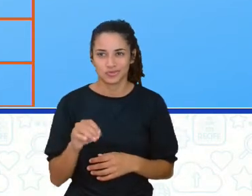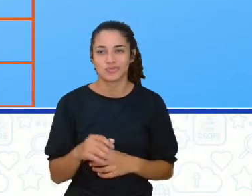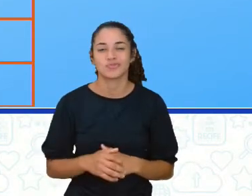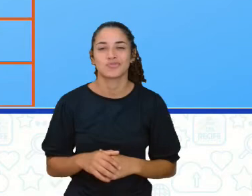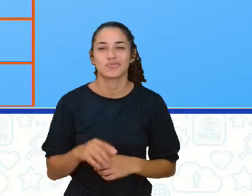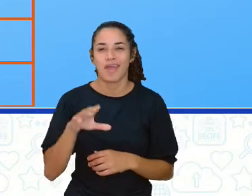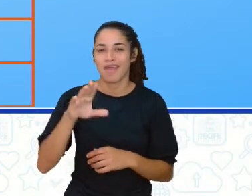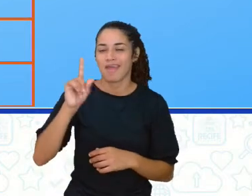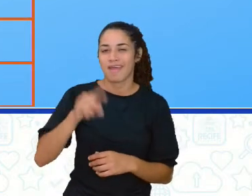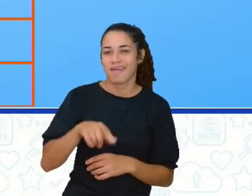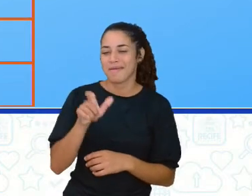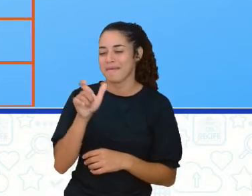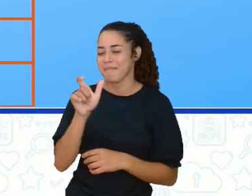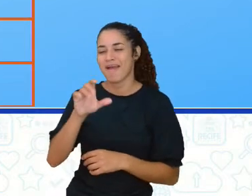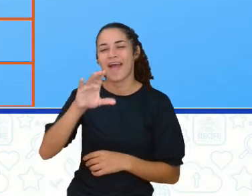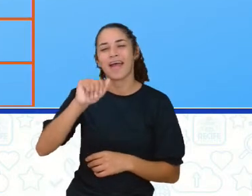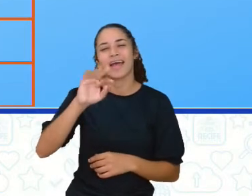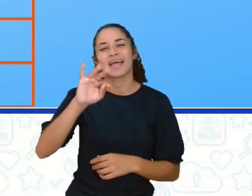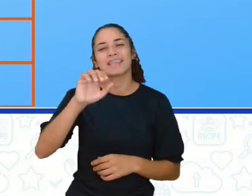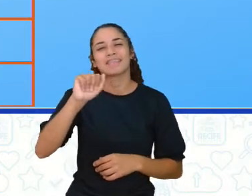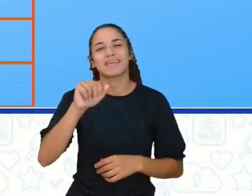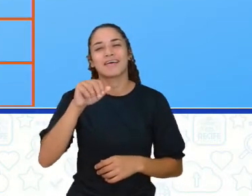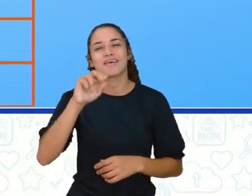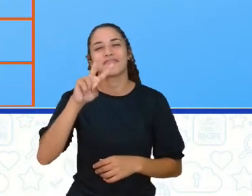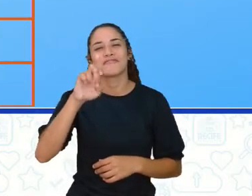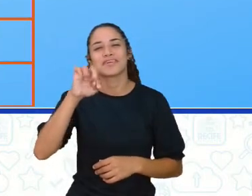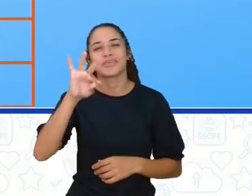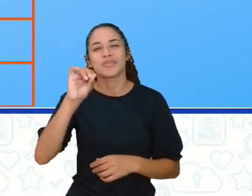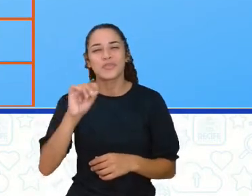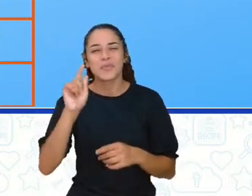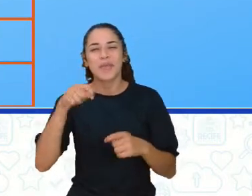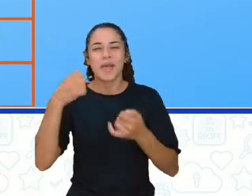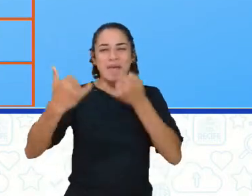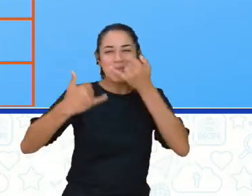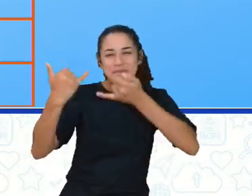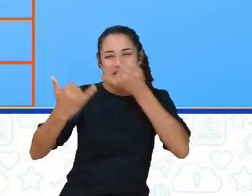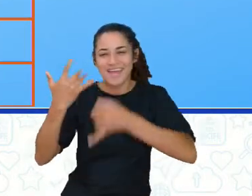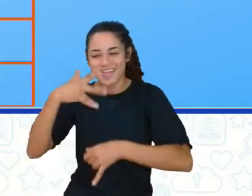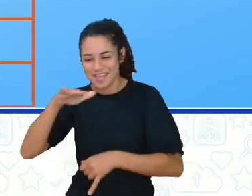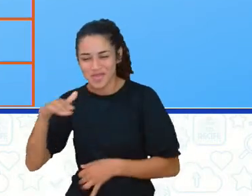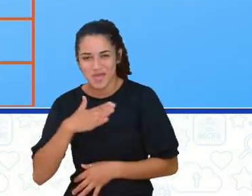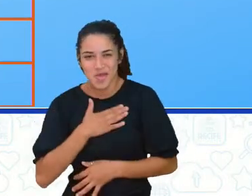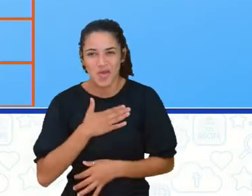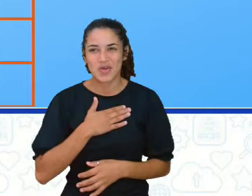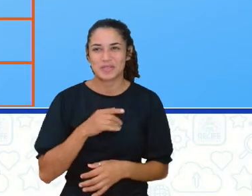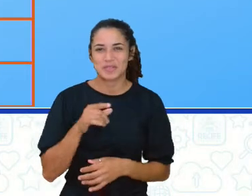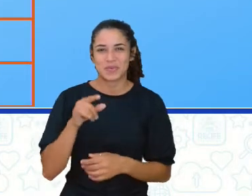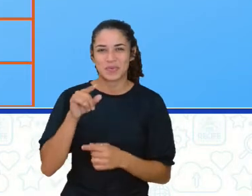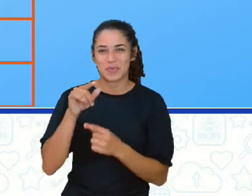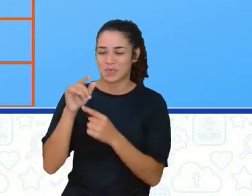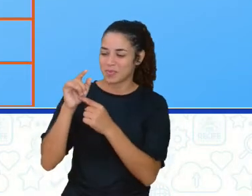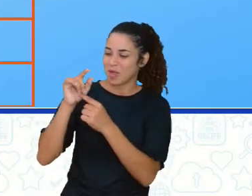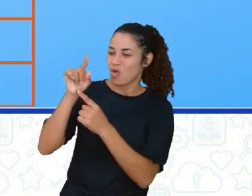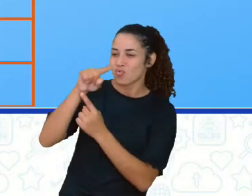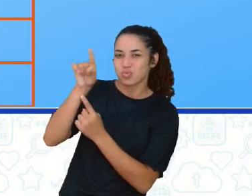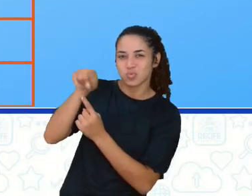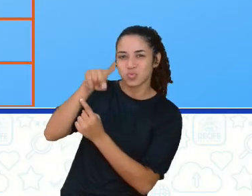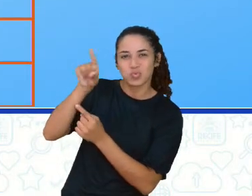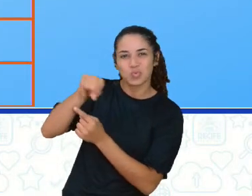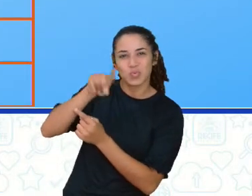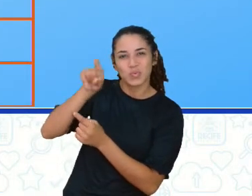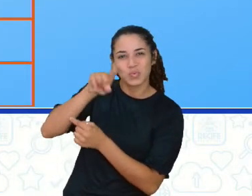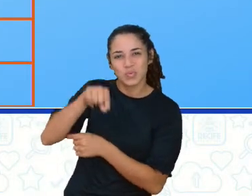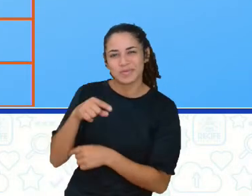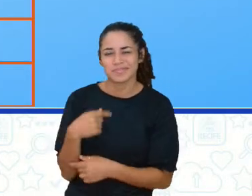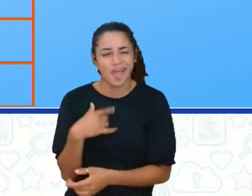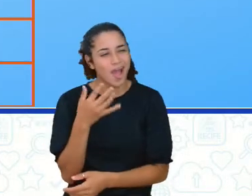catavento, aqueles... A gente brinca muito, né? A criança gosta de colocar. Eu mesmo gostava, adorava. Acho